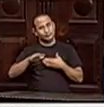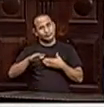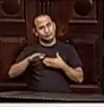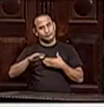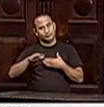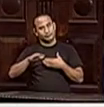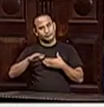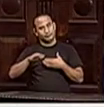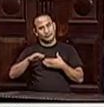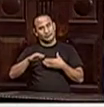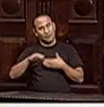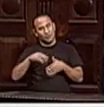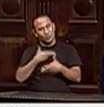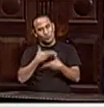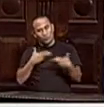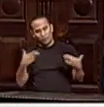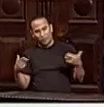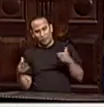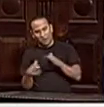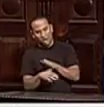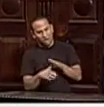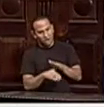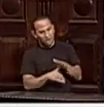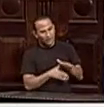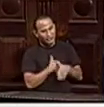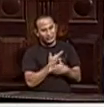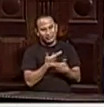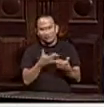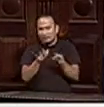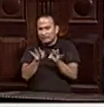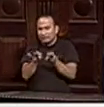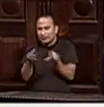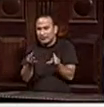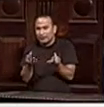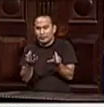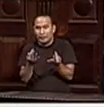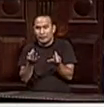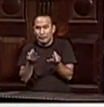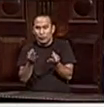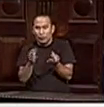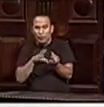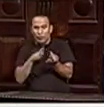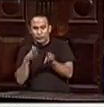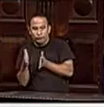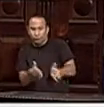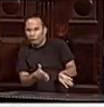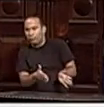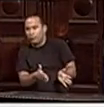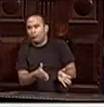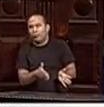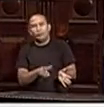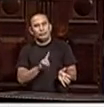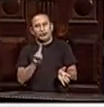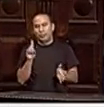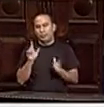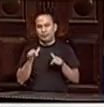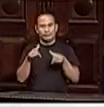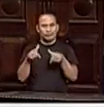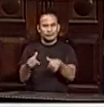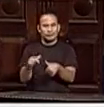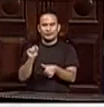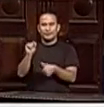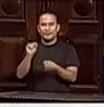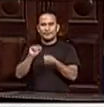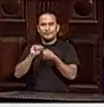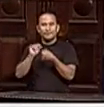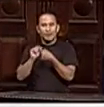a esquemas de corrupção que não são simplesmente desvios morais. São engrenagens que